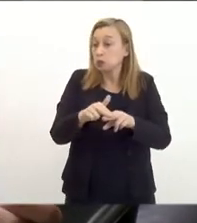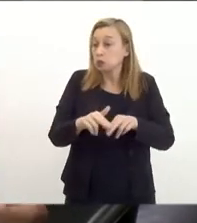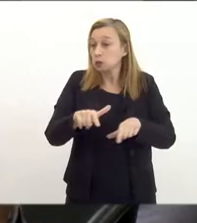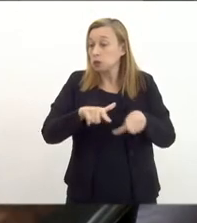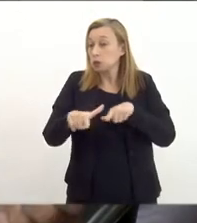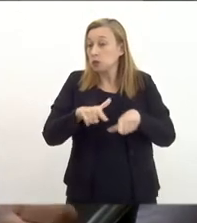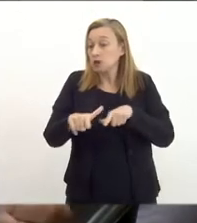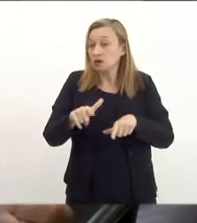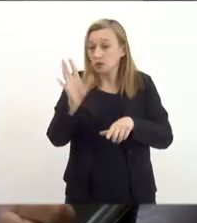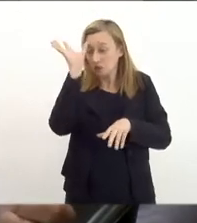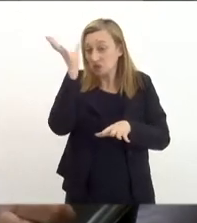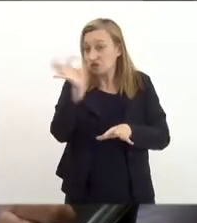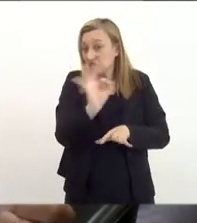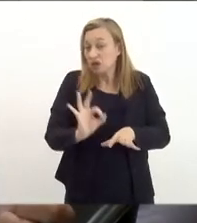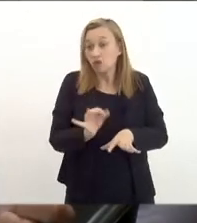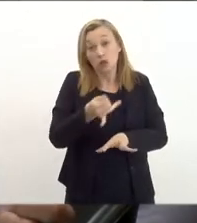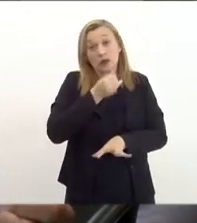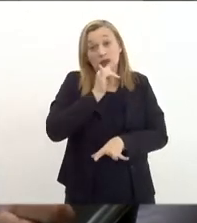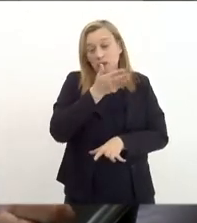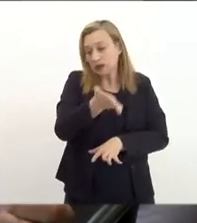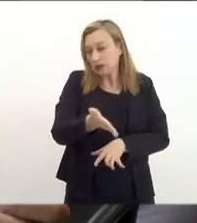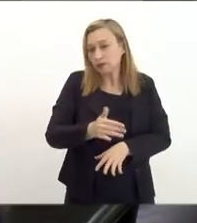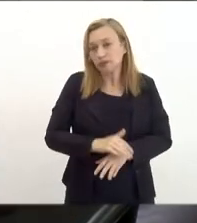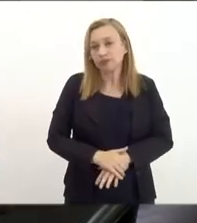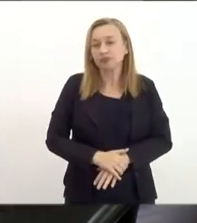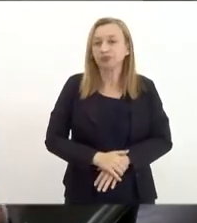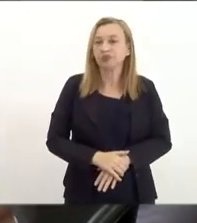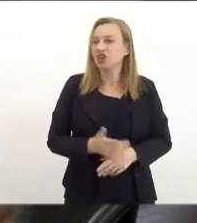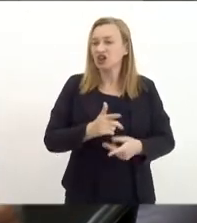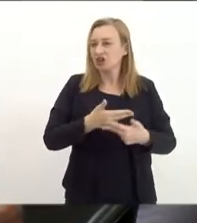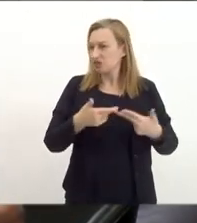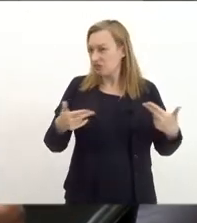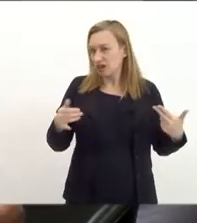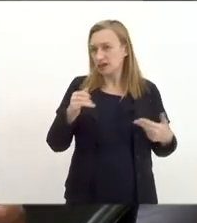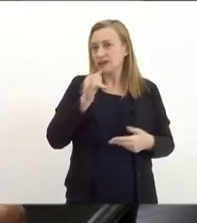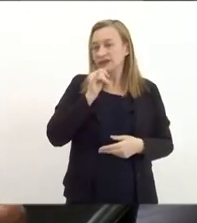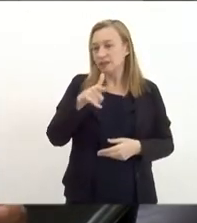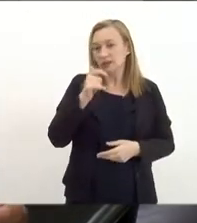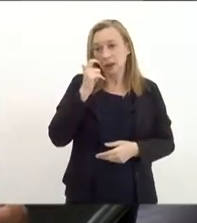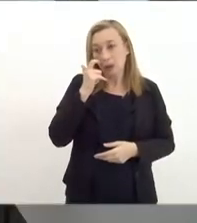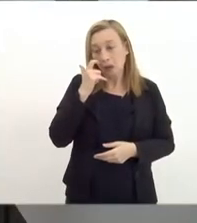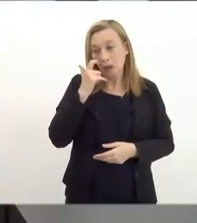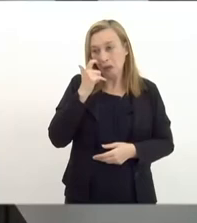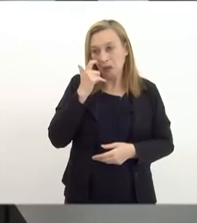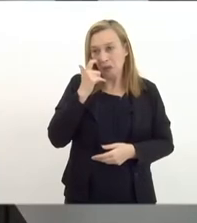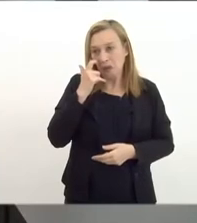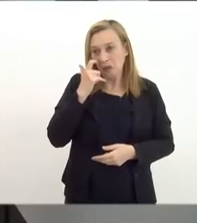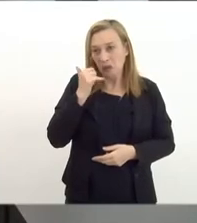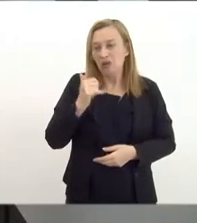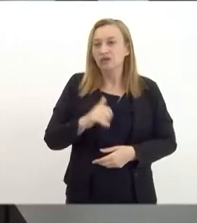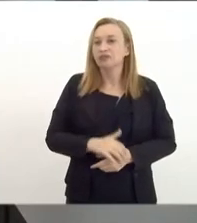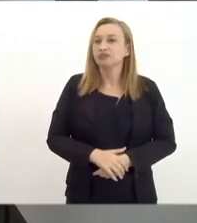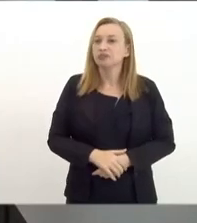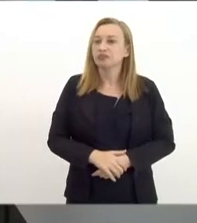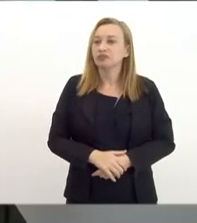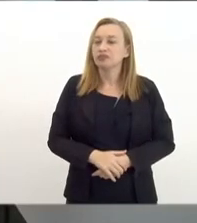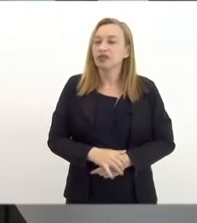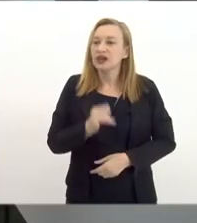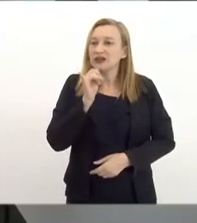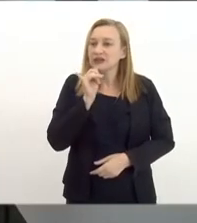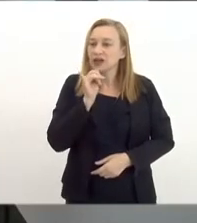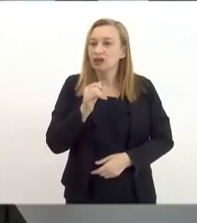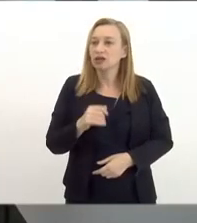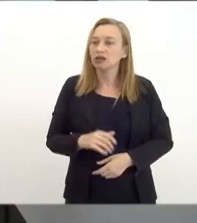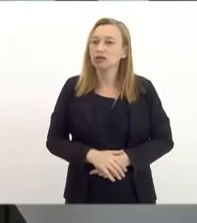tá eu dou o exemplo aqui eu tenho um monte de exemplos aqui tá em que a gente por exemplo